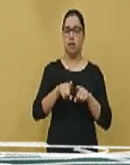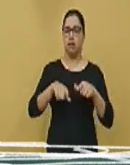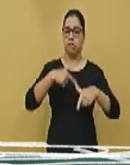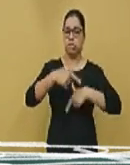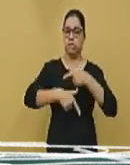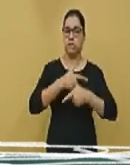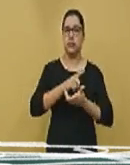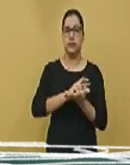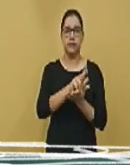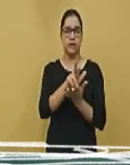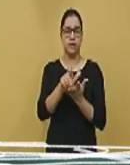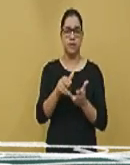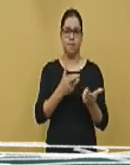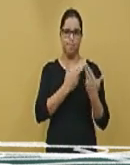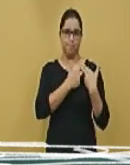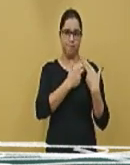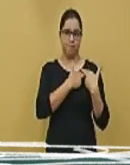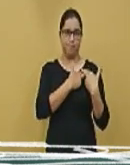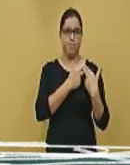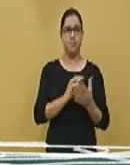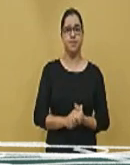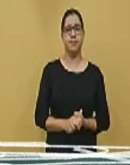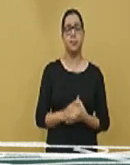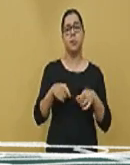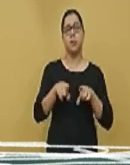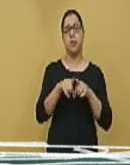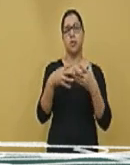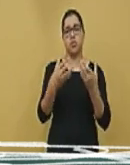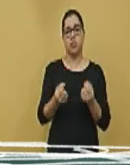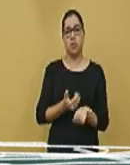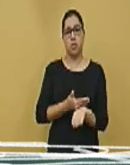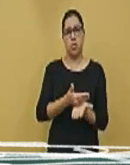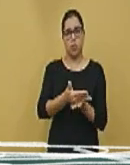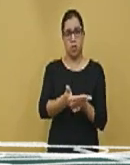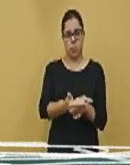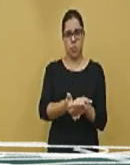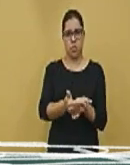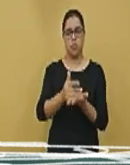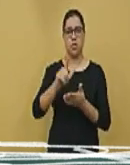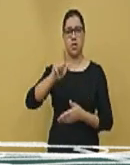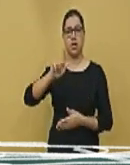E, quando eu assumi a chefia de gabinete, eu tentei